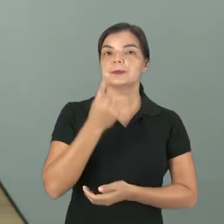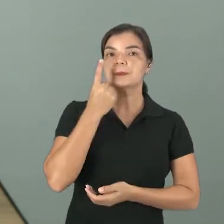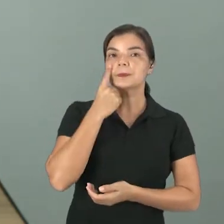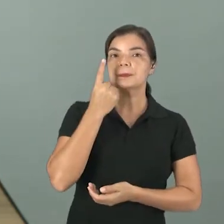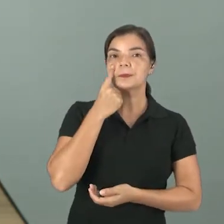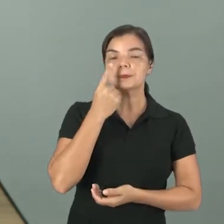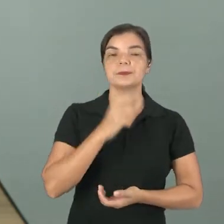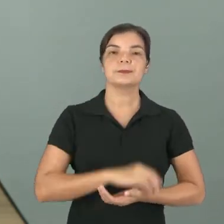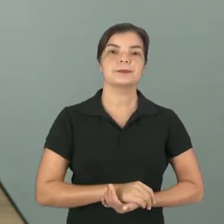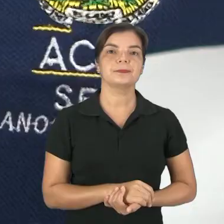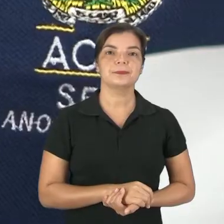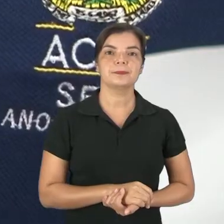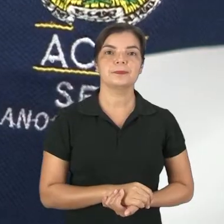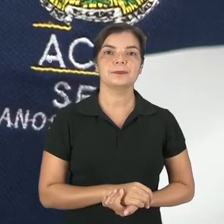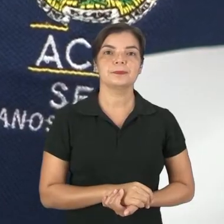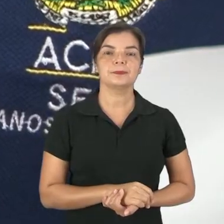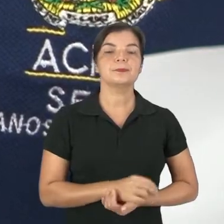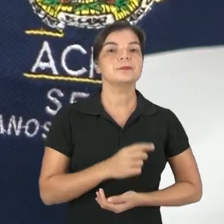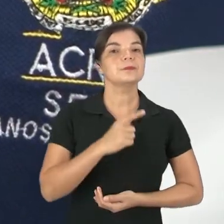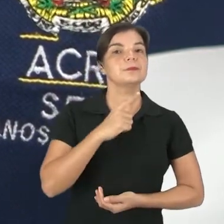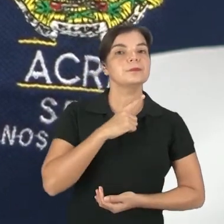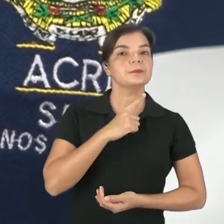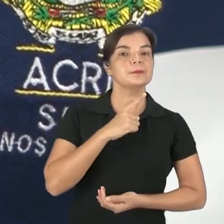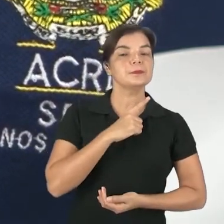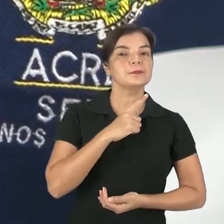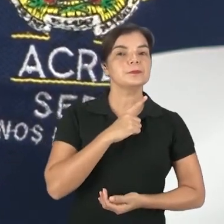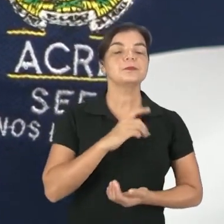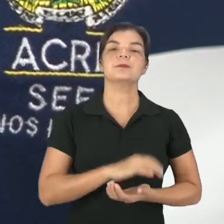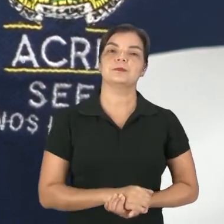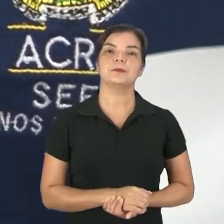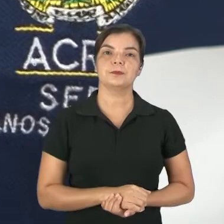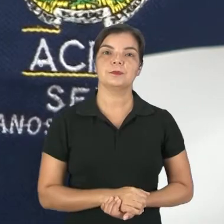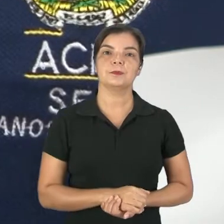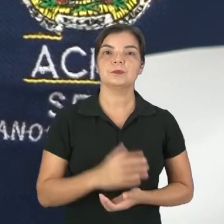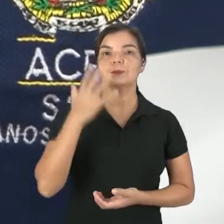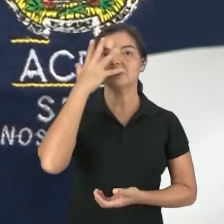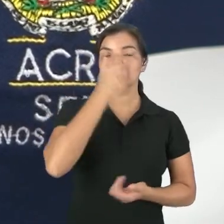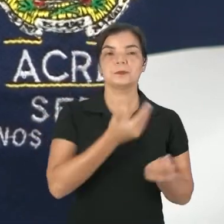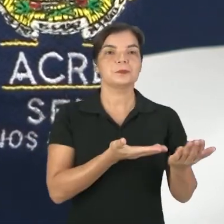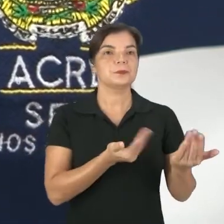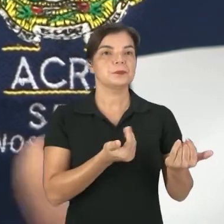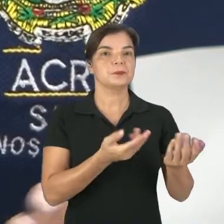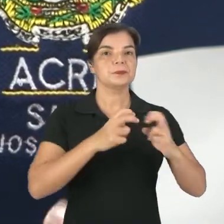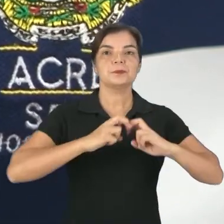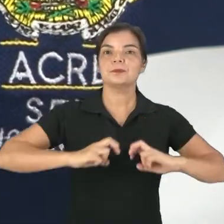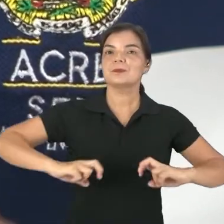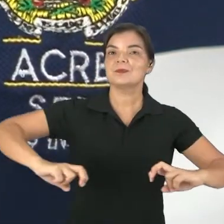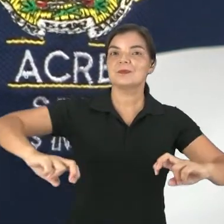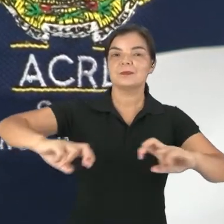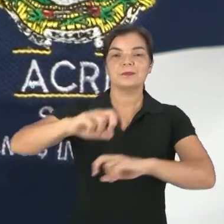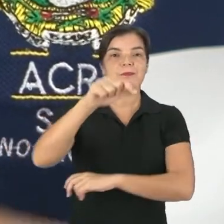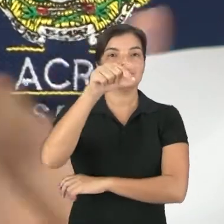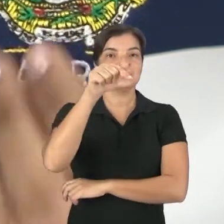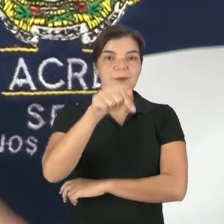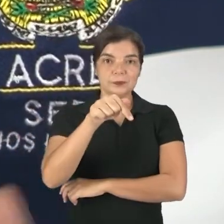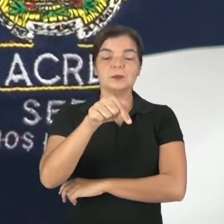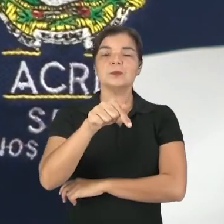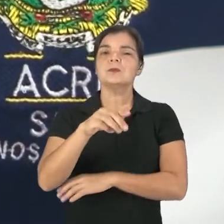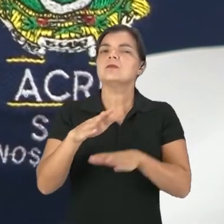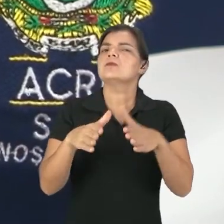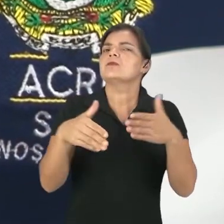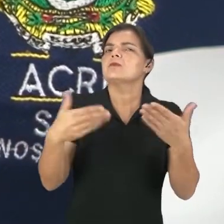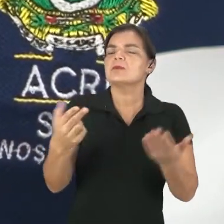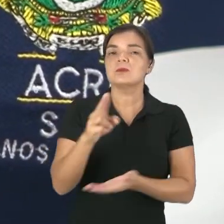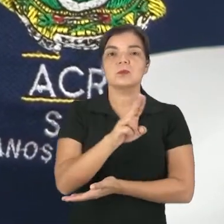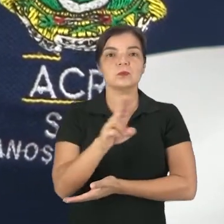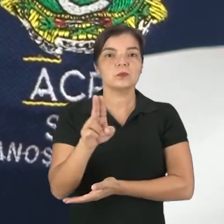só. Olha o que temos aqui. Uma bela jovem rodeada de 7 seres. Mas